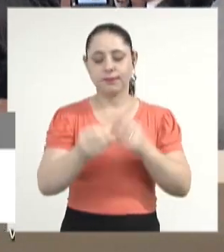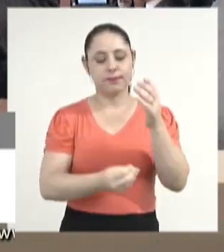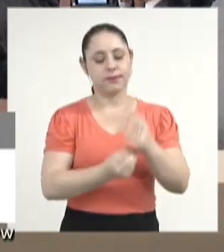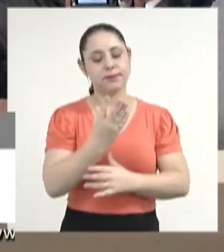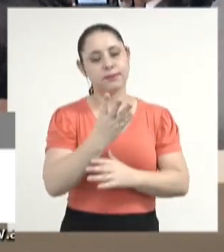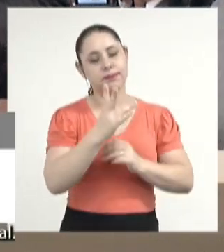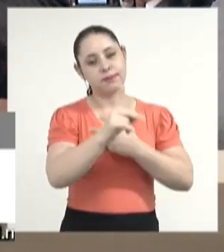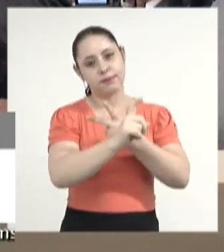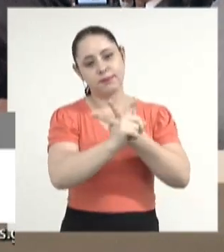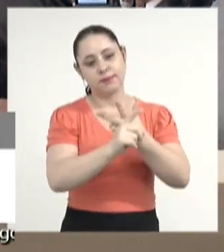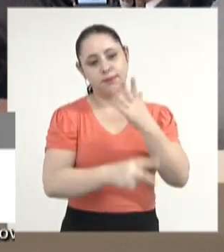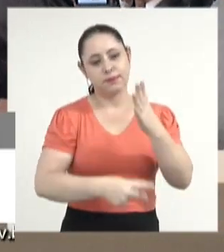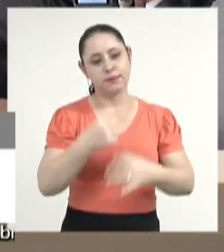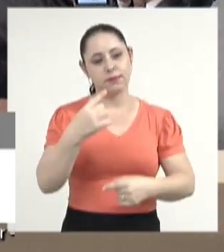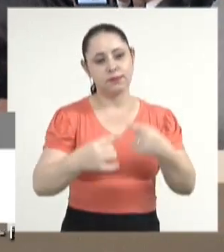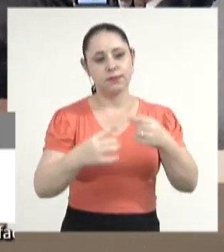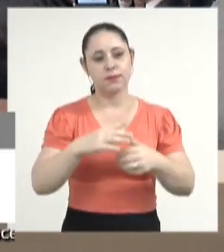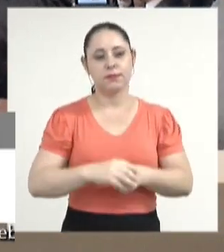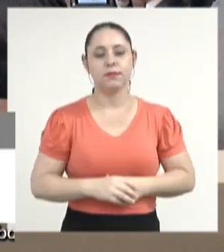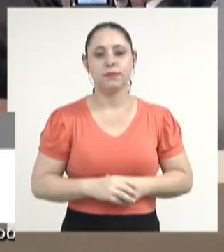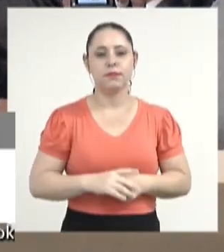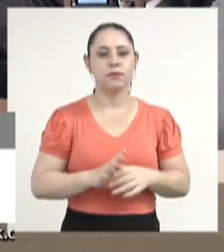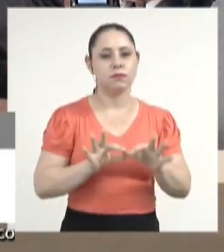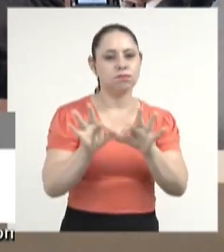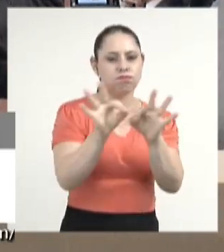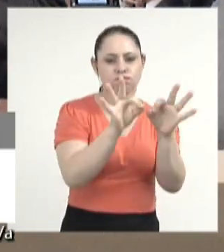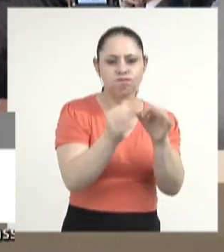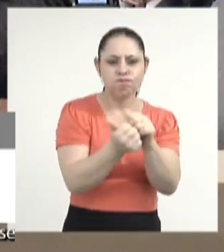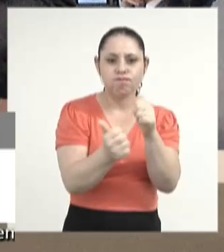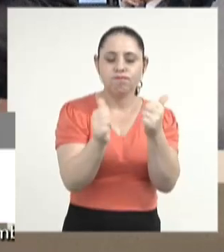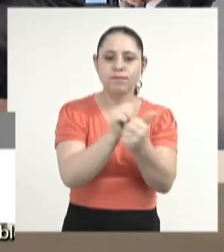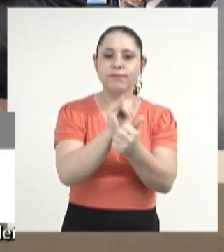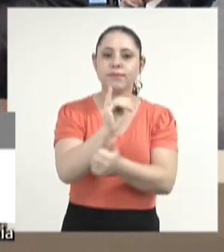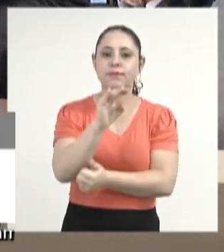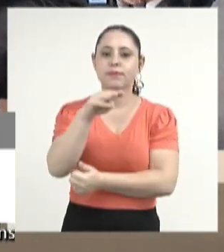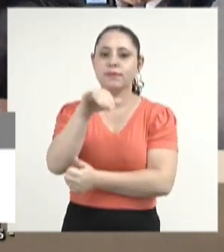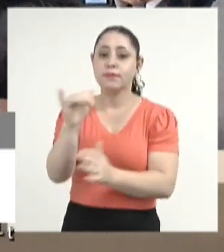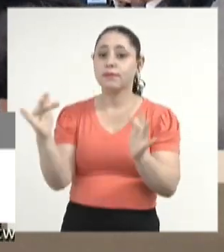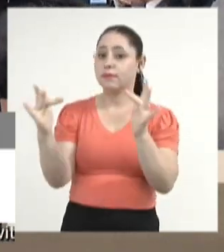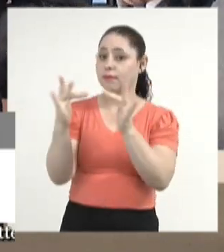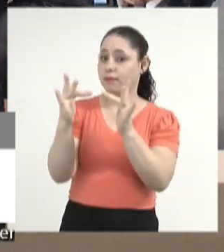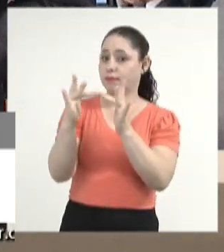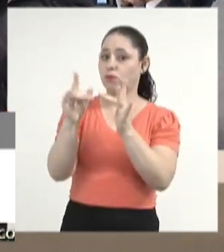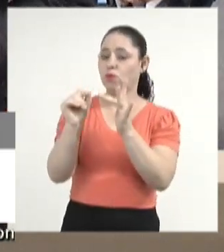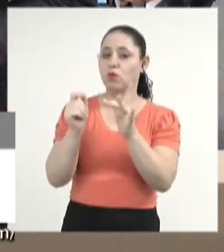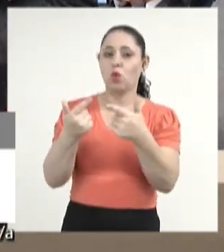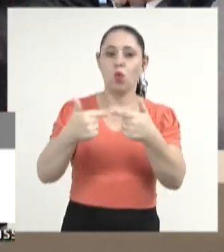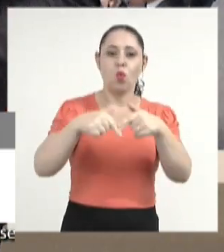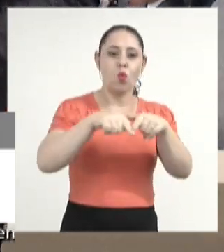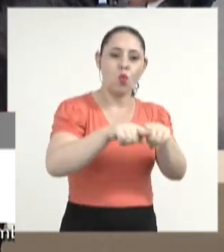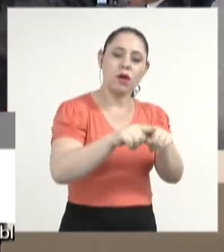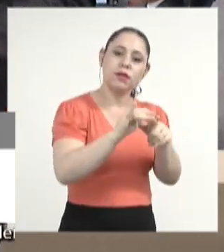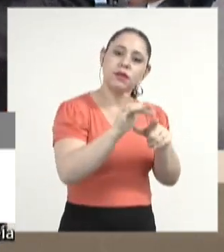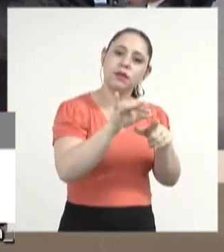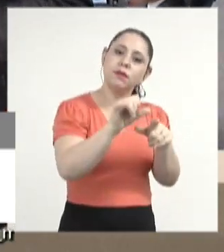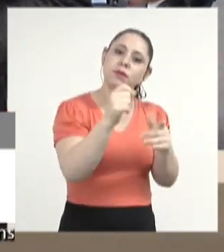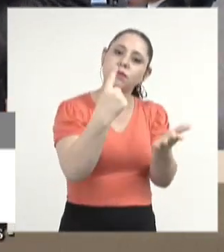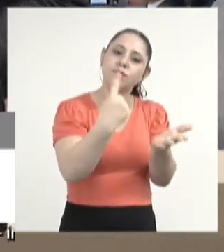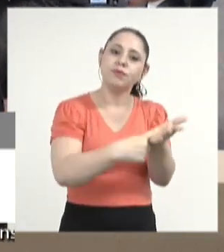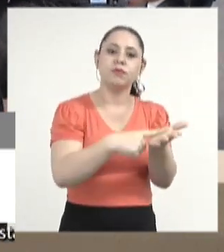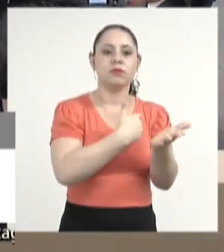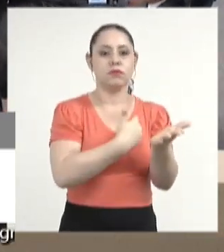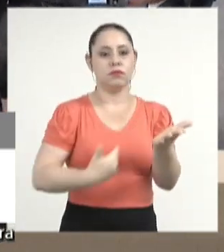Poder Executivo, em segunda discussão, que adequa a alíquota do ICMS com relação a convênios de ICMS firmados